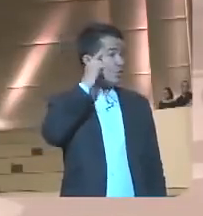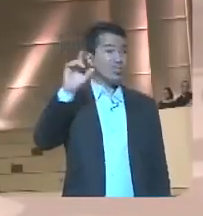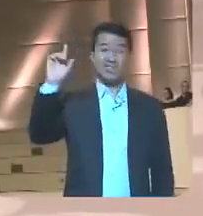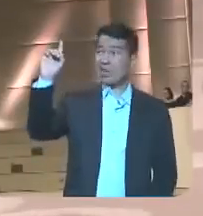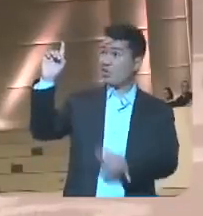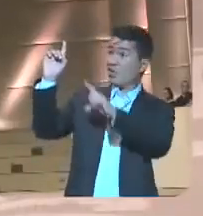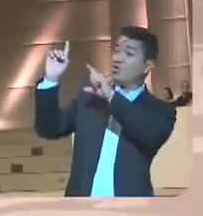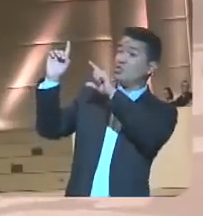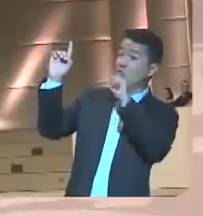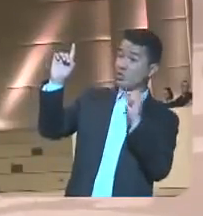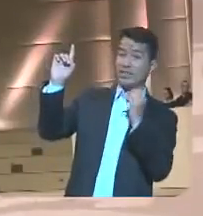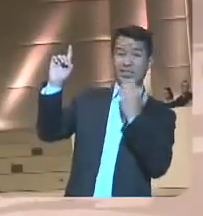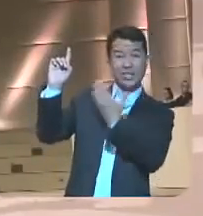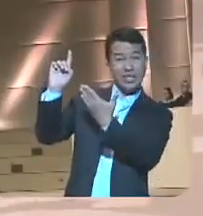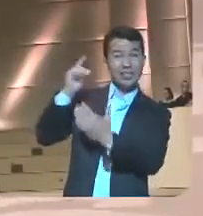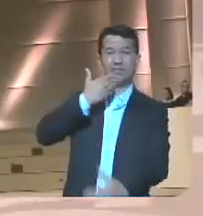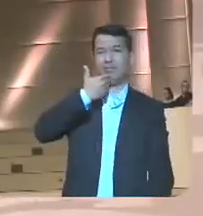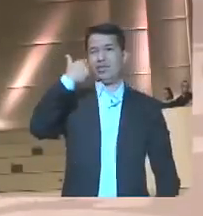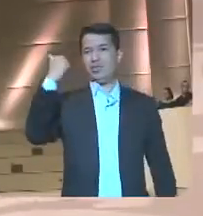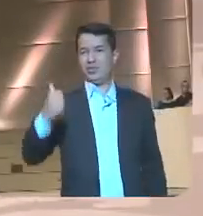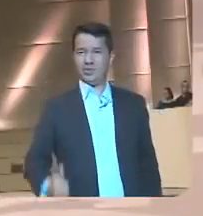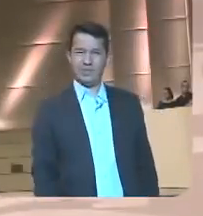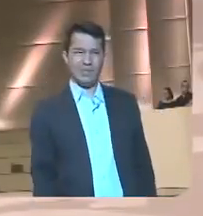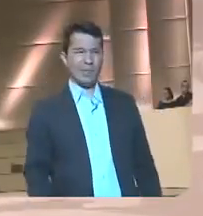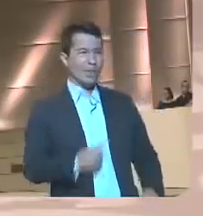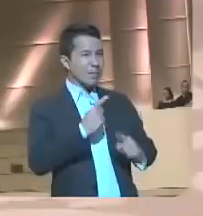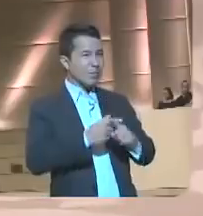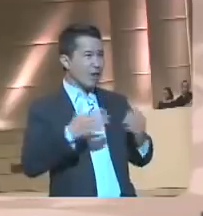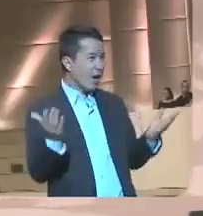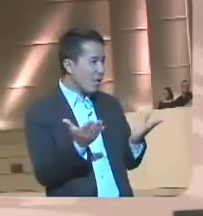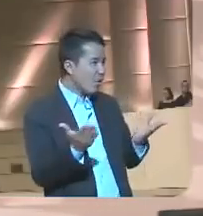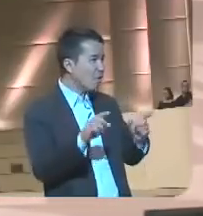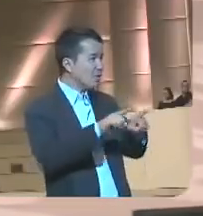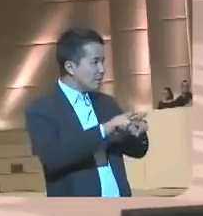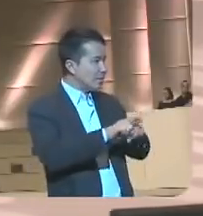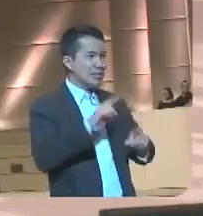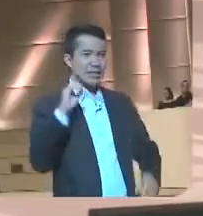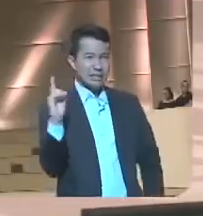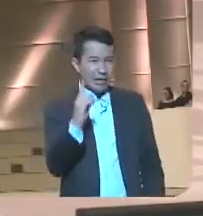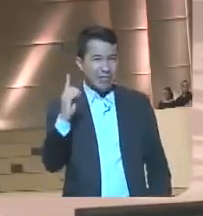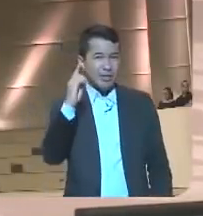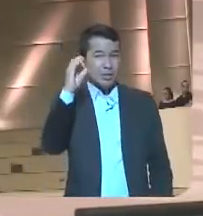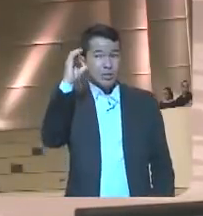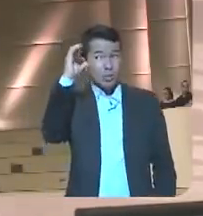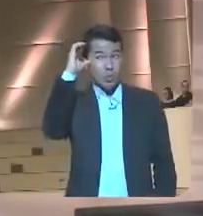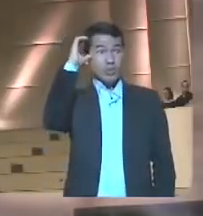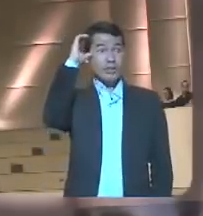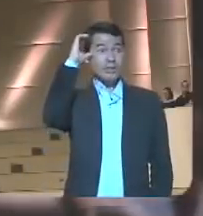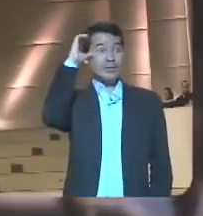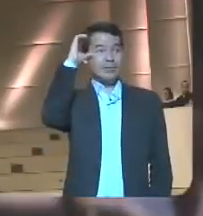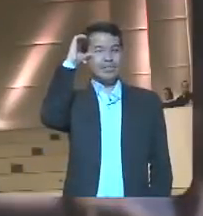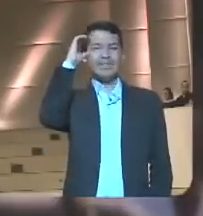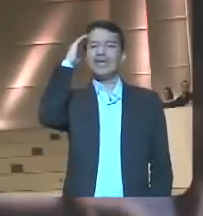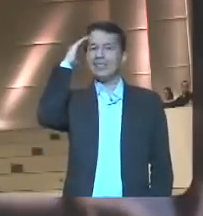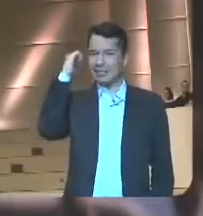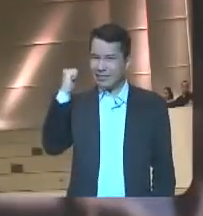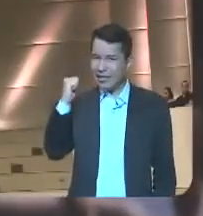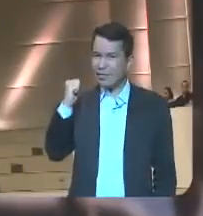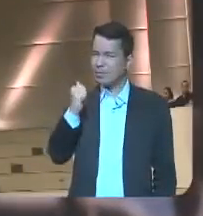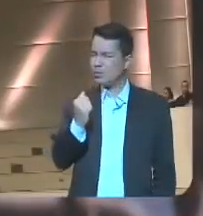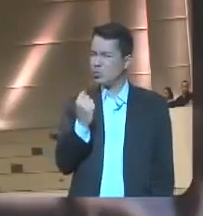importante porque ele tinha consciência de que era o senhor que nas